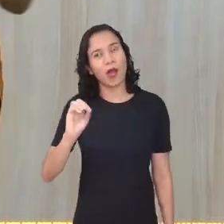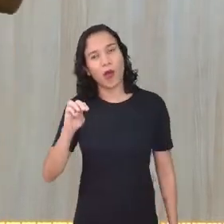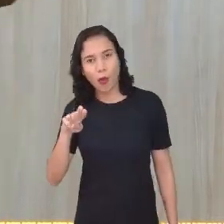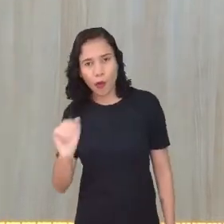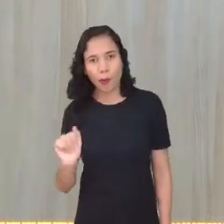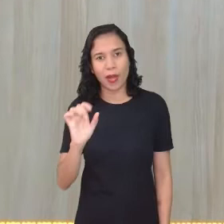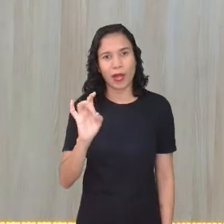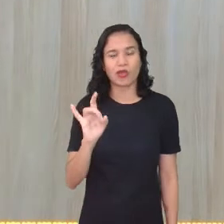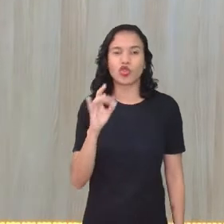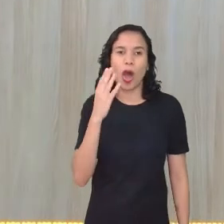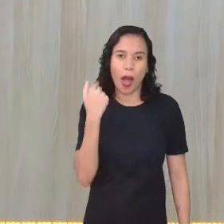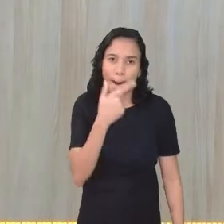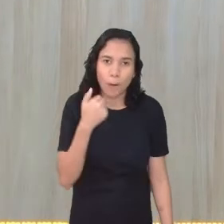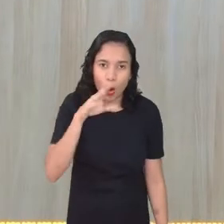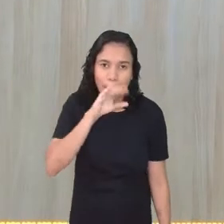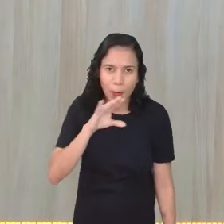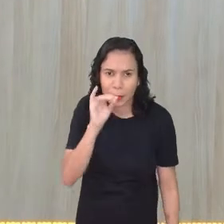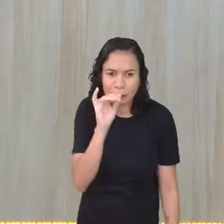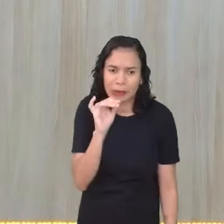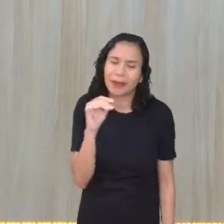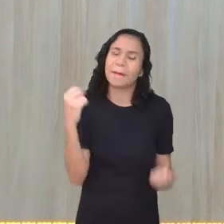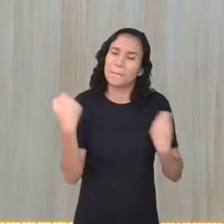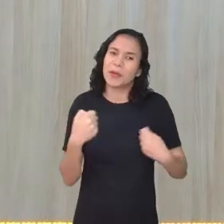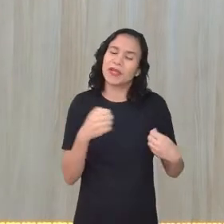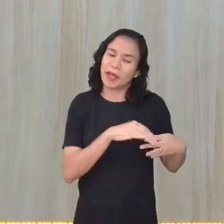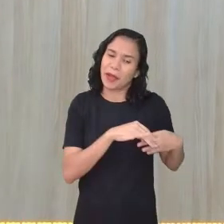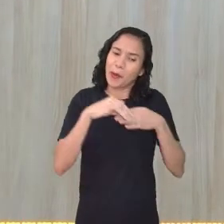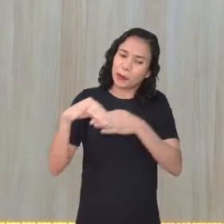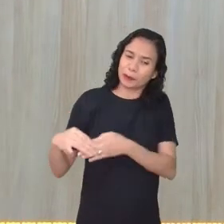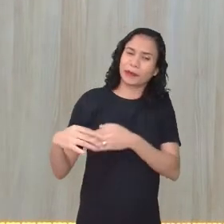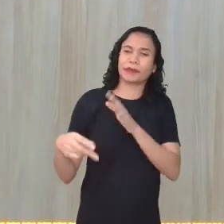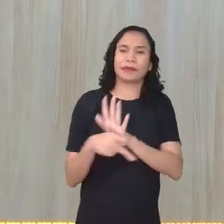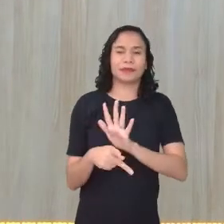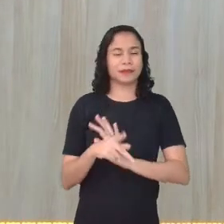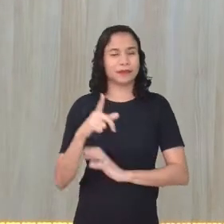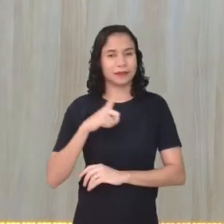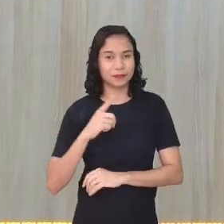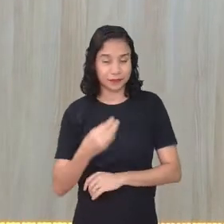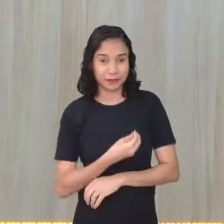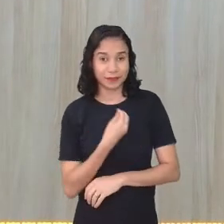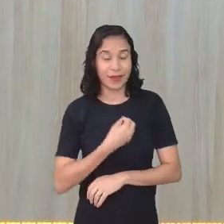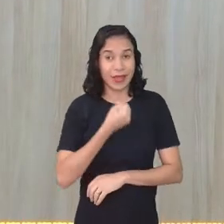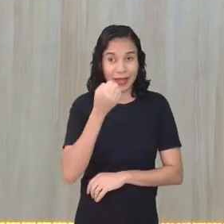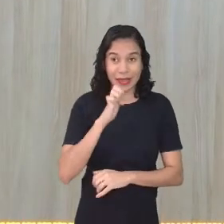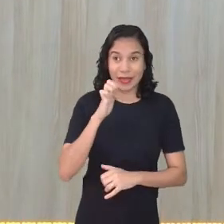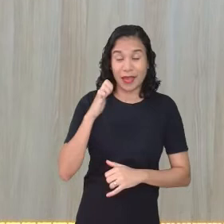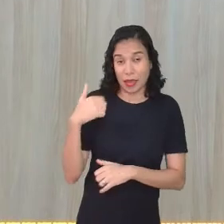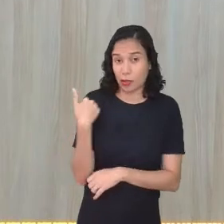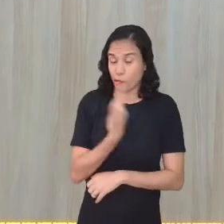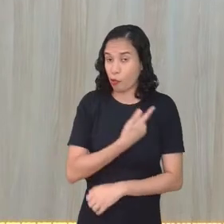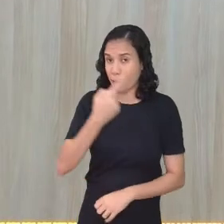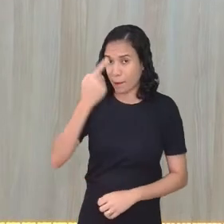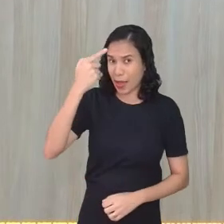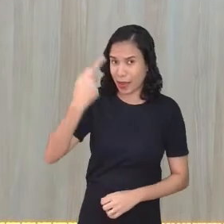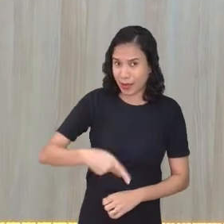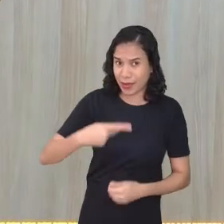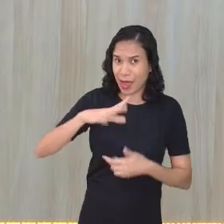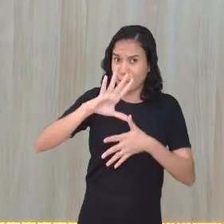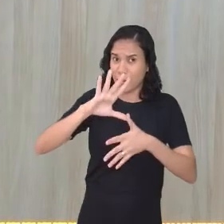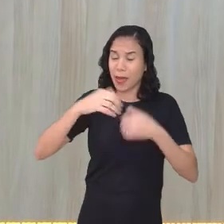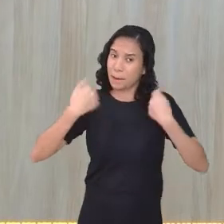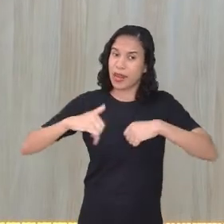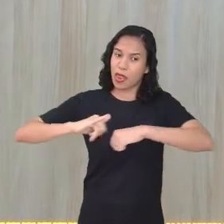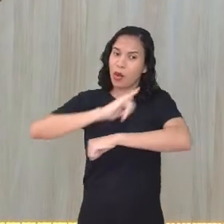Porque só boca não adianta. A gente precisa de um meio de transporte. Então, e se brincar, a gente aqui na América Latina precisa